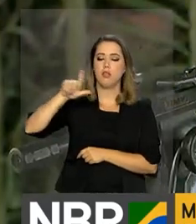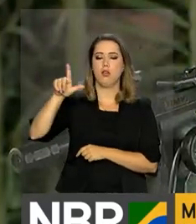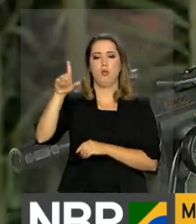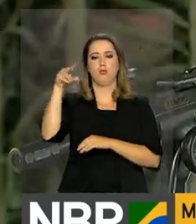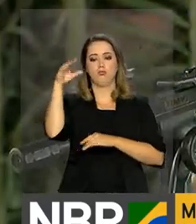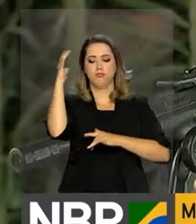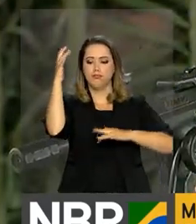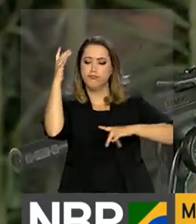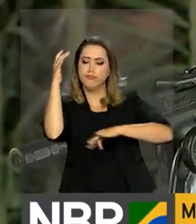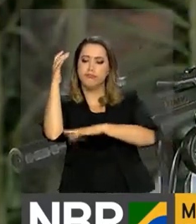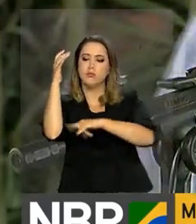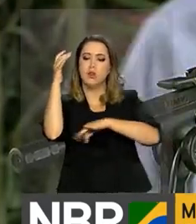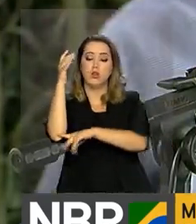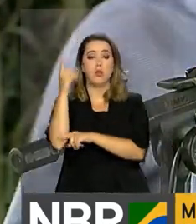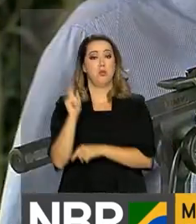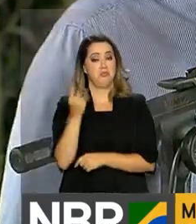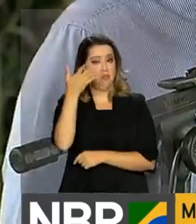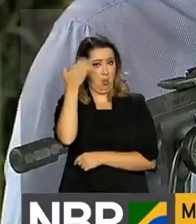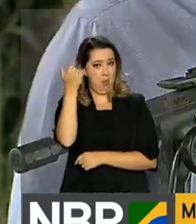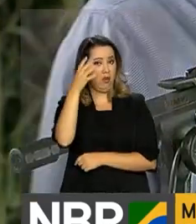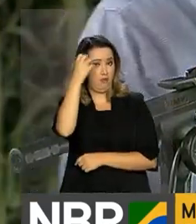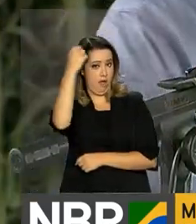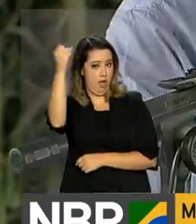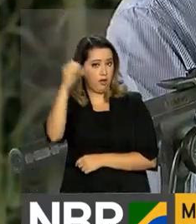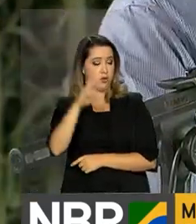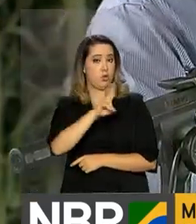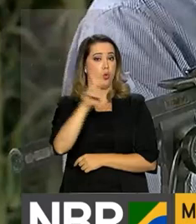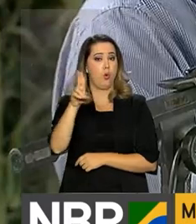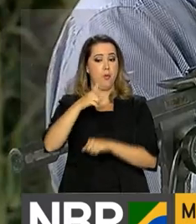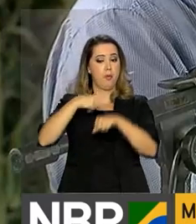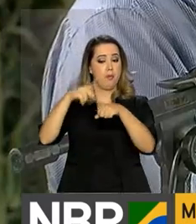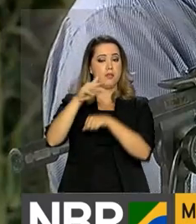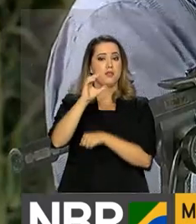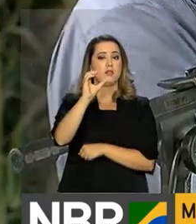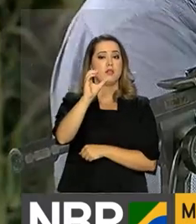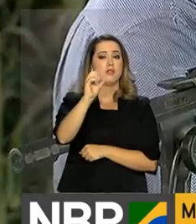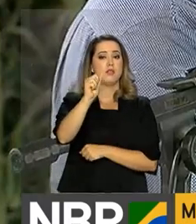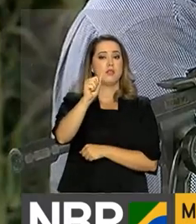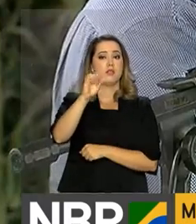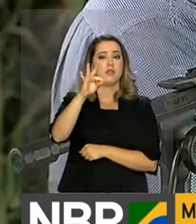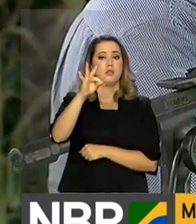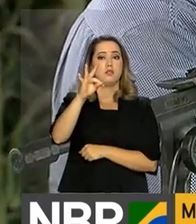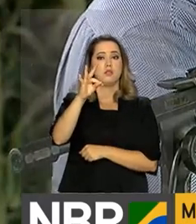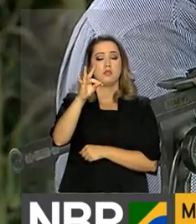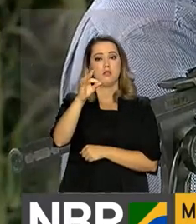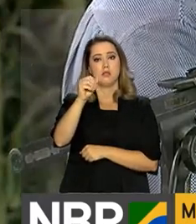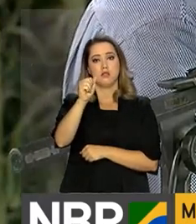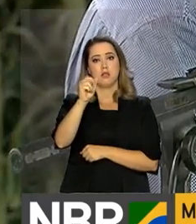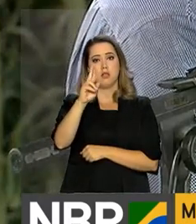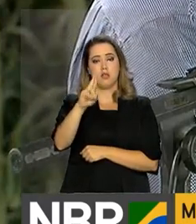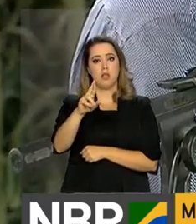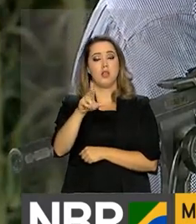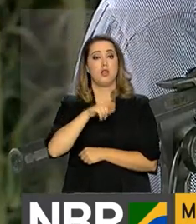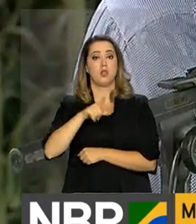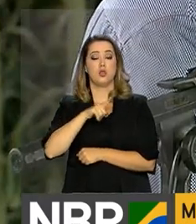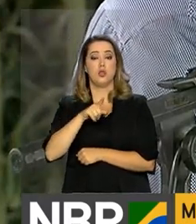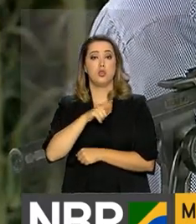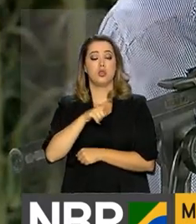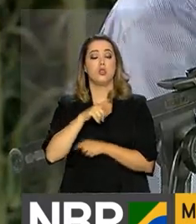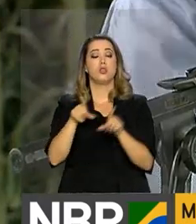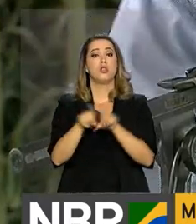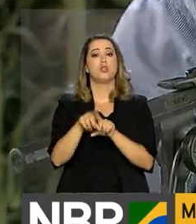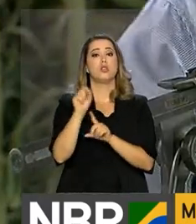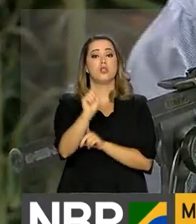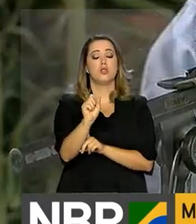vez eu fui a Catar, e estava um ator inglês, meu Deus do céu,